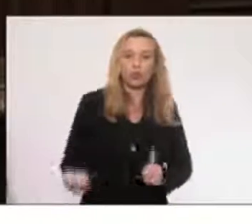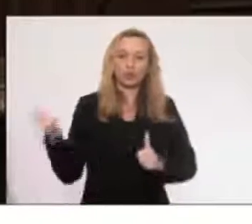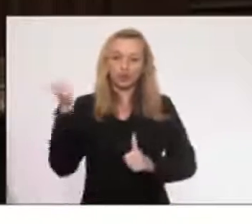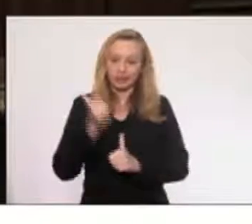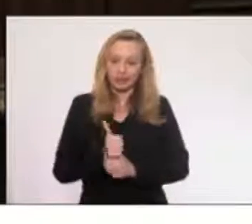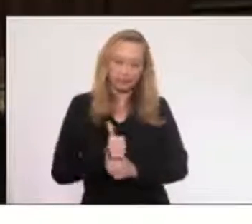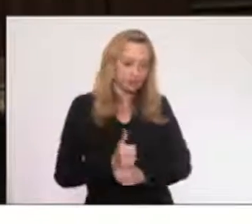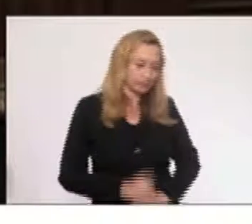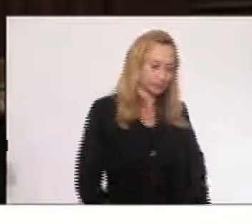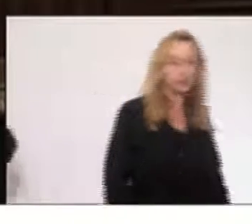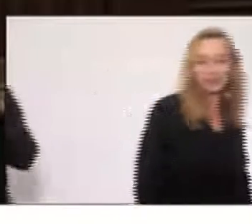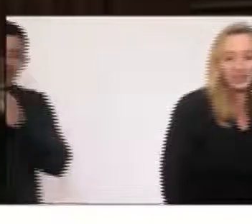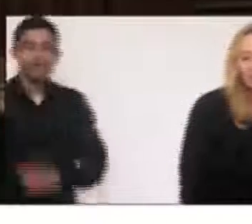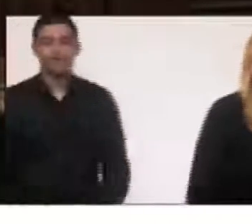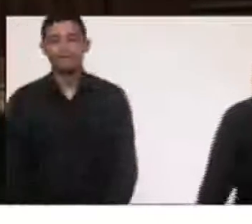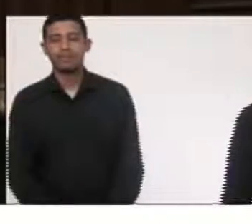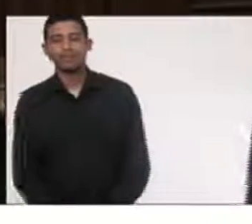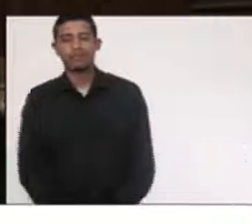pública.